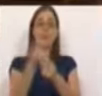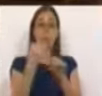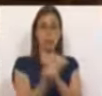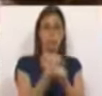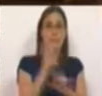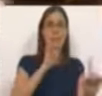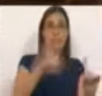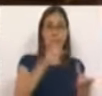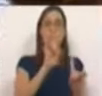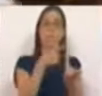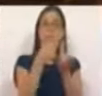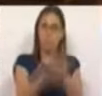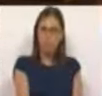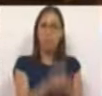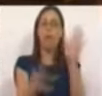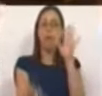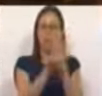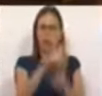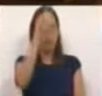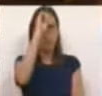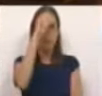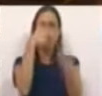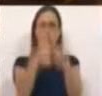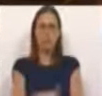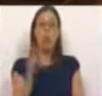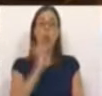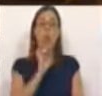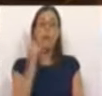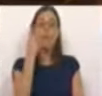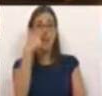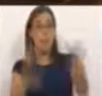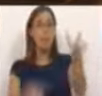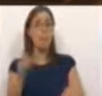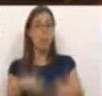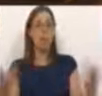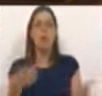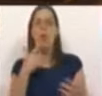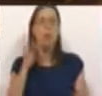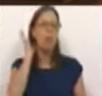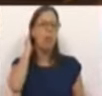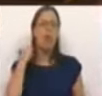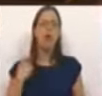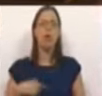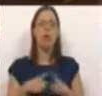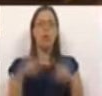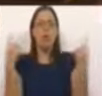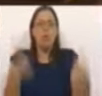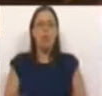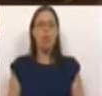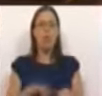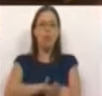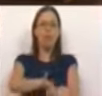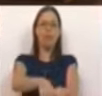a atividade económica tem de cumprir a lei e tem de respeitar a qualidade de vida dos cidadãos e não pode traduzir-se num elemento